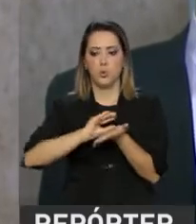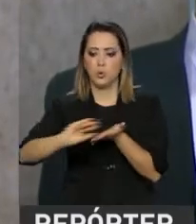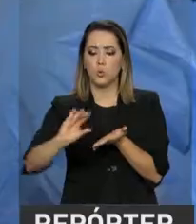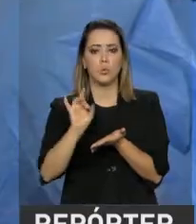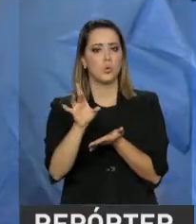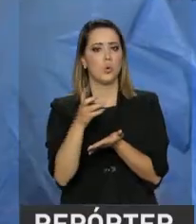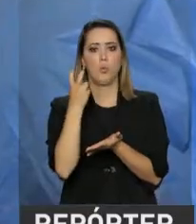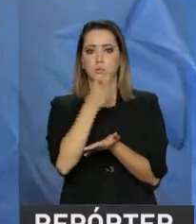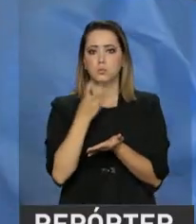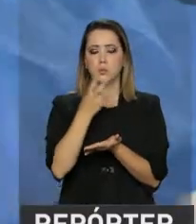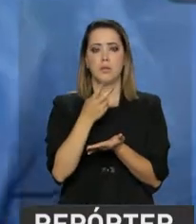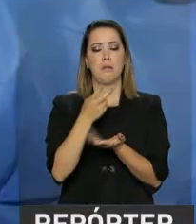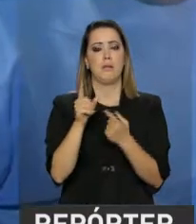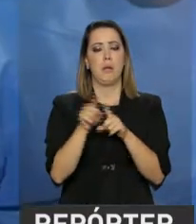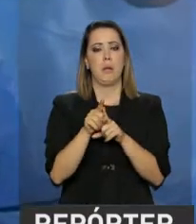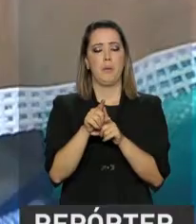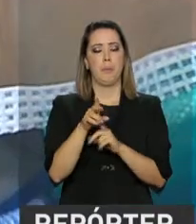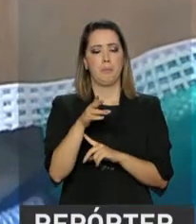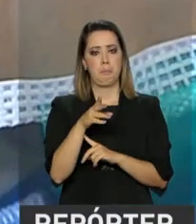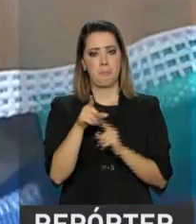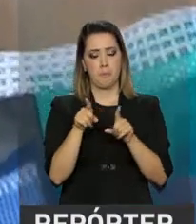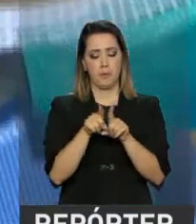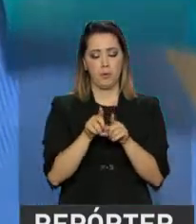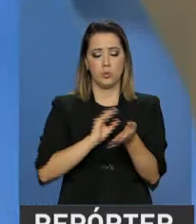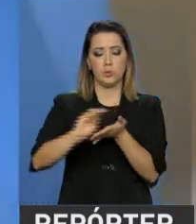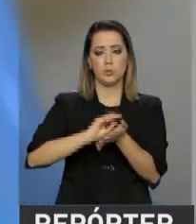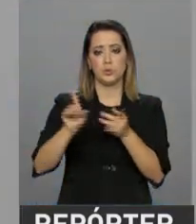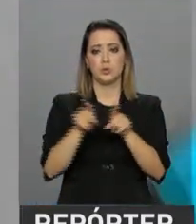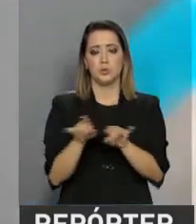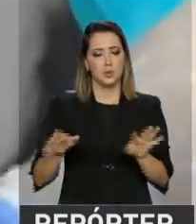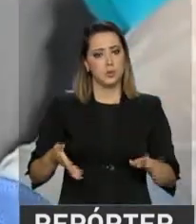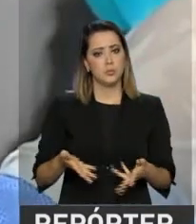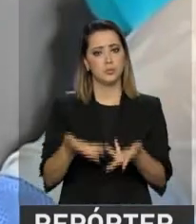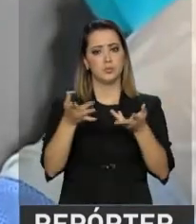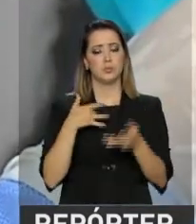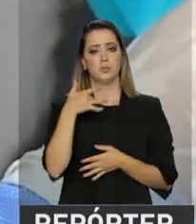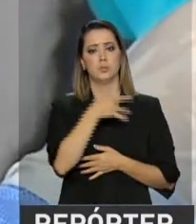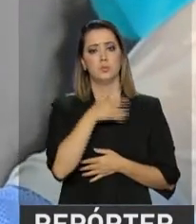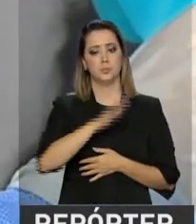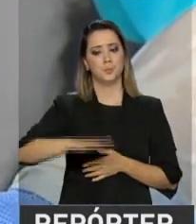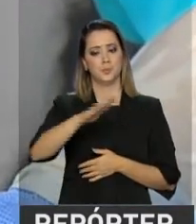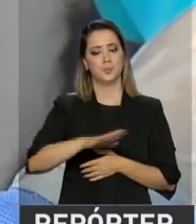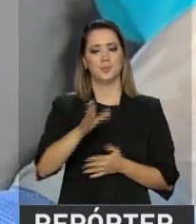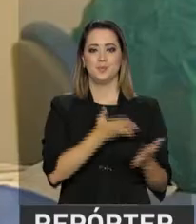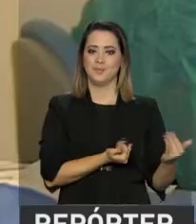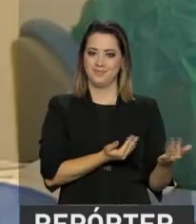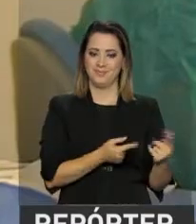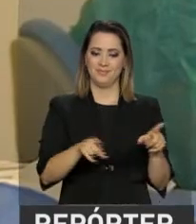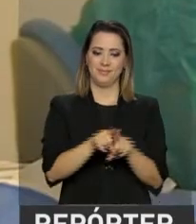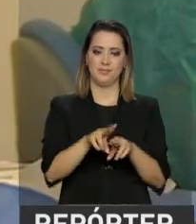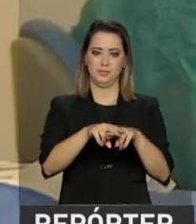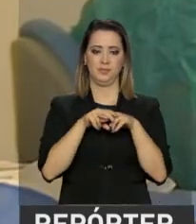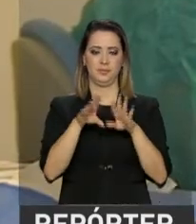bucal os recursos também vão servir para investir na promoção de saúde bucal de crianças e adolescentes por meio do programa